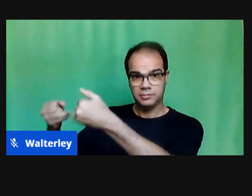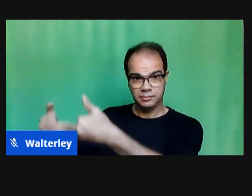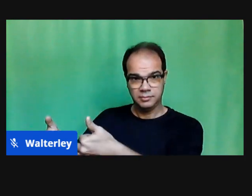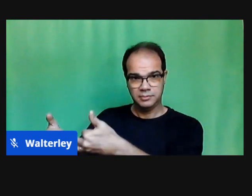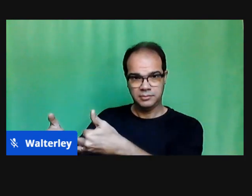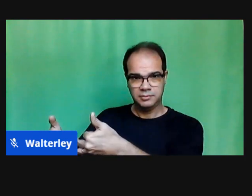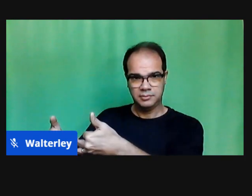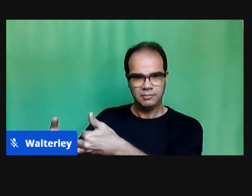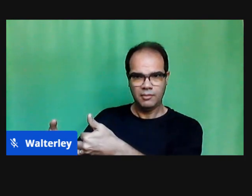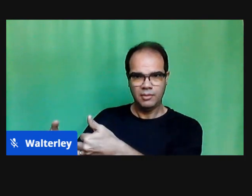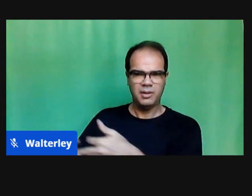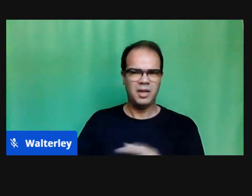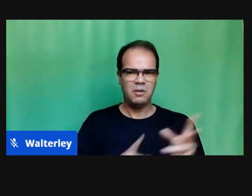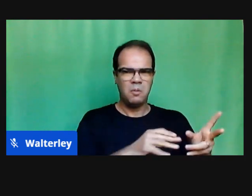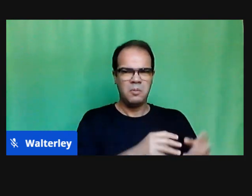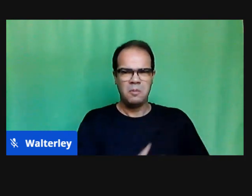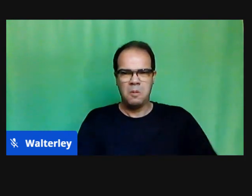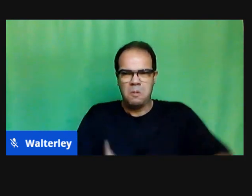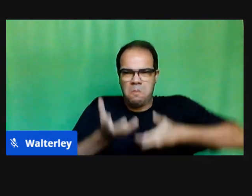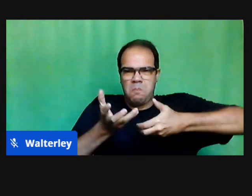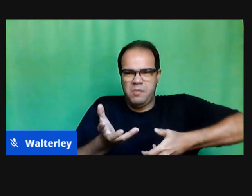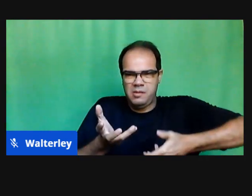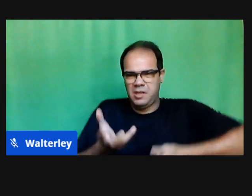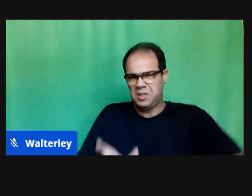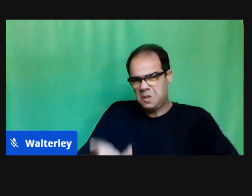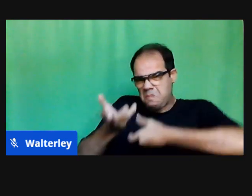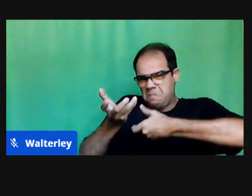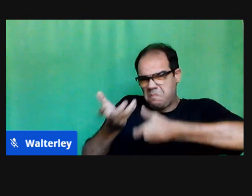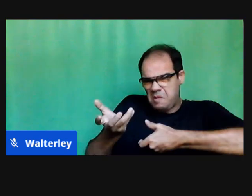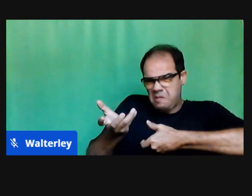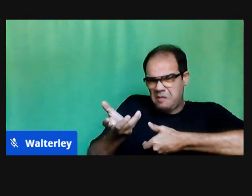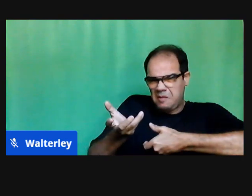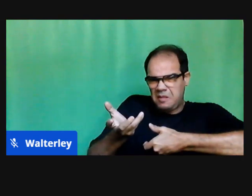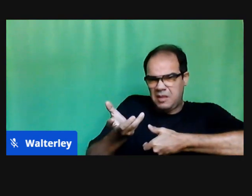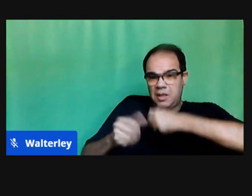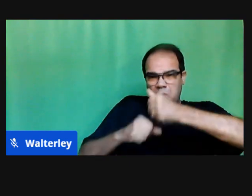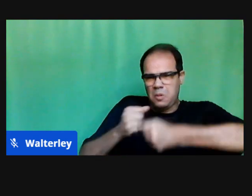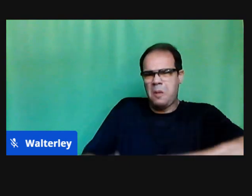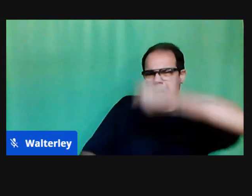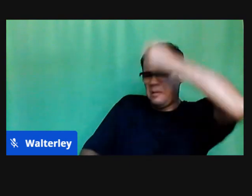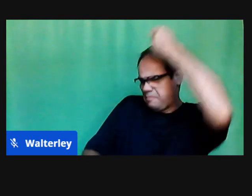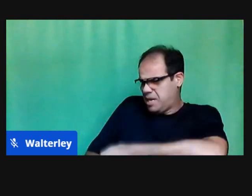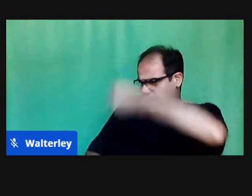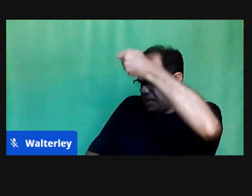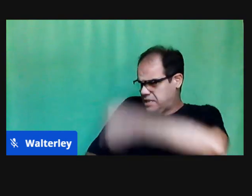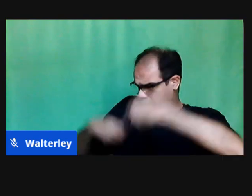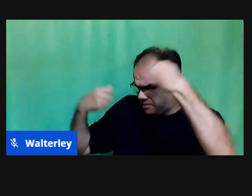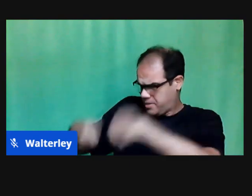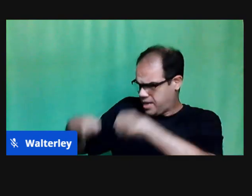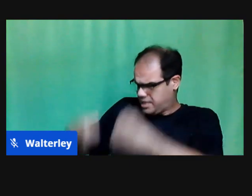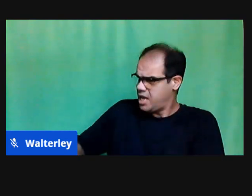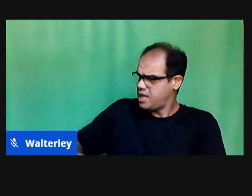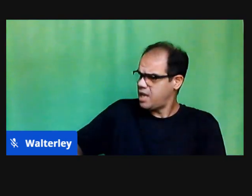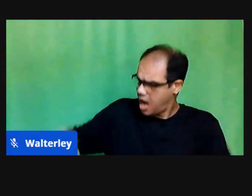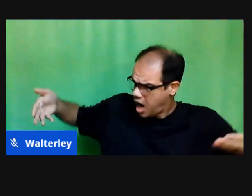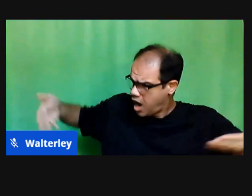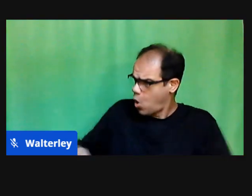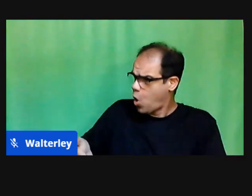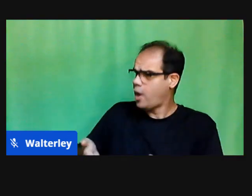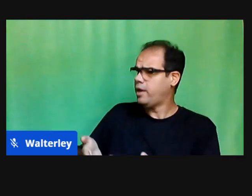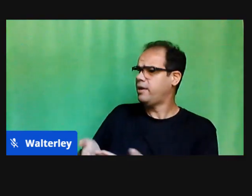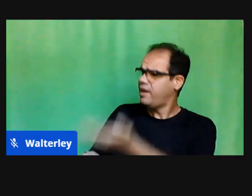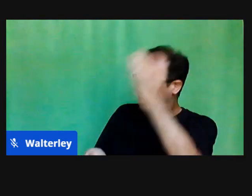agora é com vocês, vocês têm que fazer isso, vocês precisam fazer aquilo. Não, o nosso processo sempre foi de